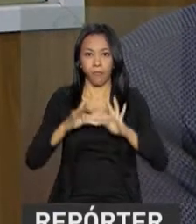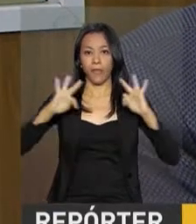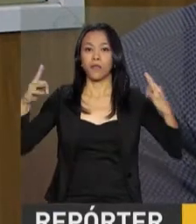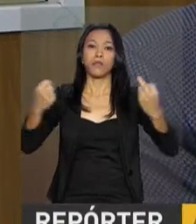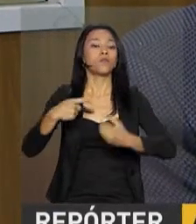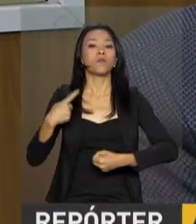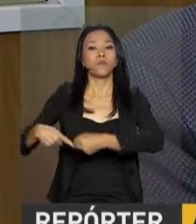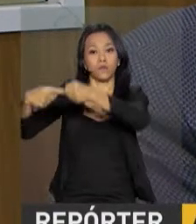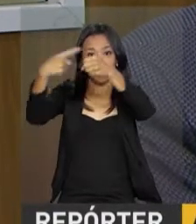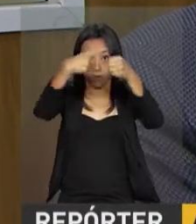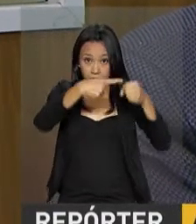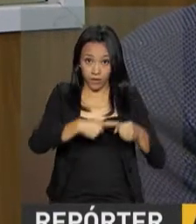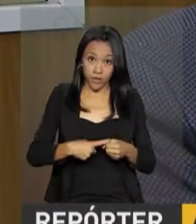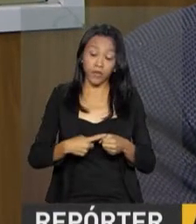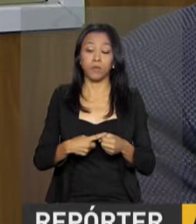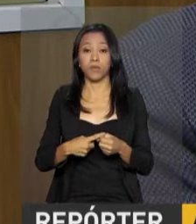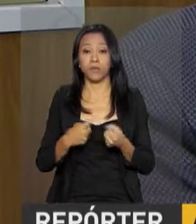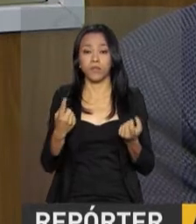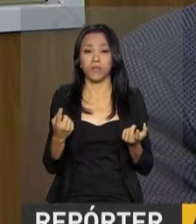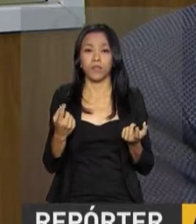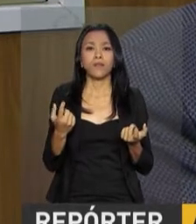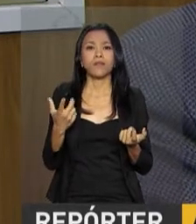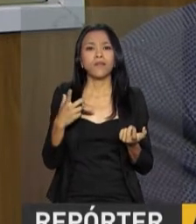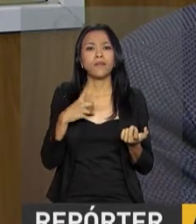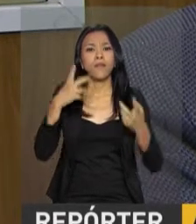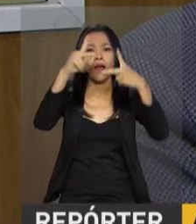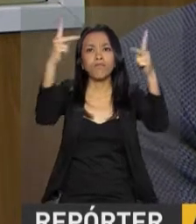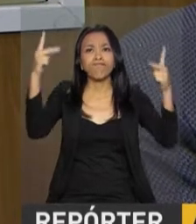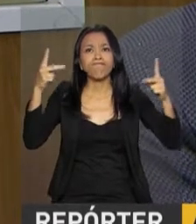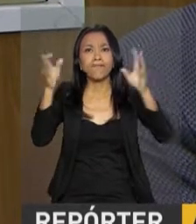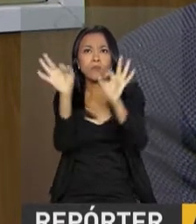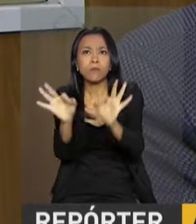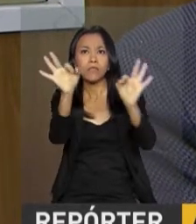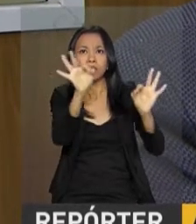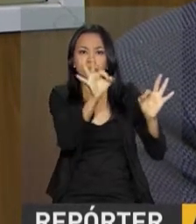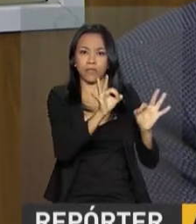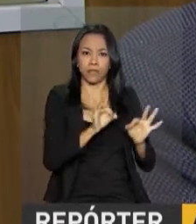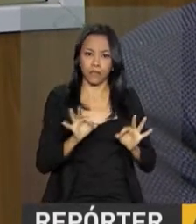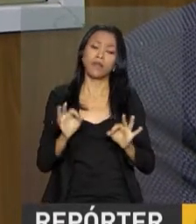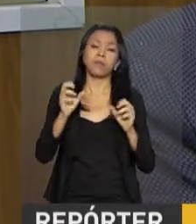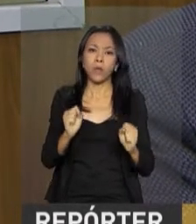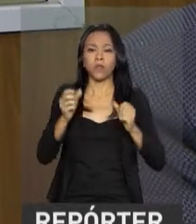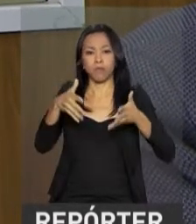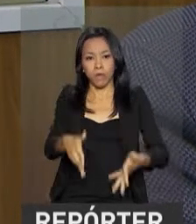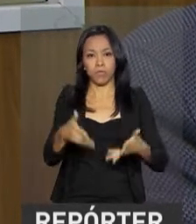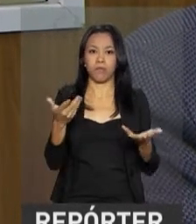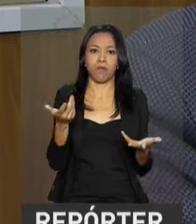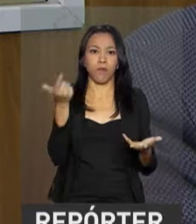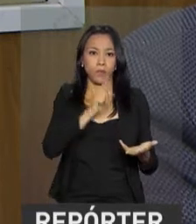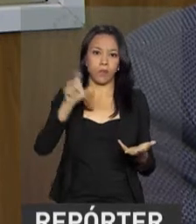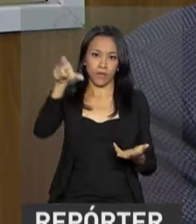municípios que estiverem com as condições regulares regulamentares do programa cartão reforma estão aptos a participarem o